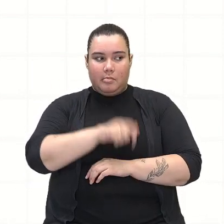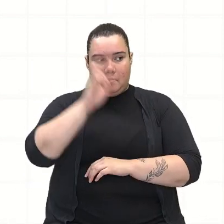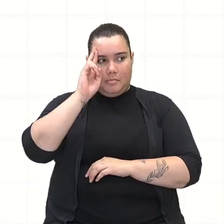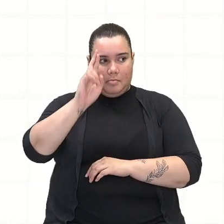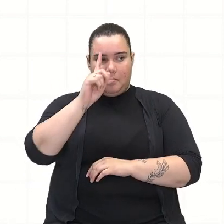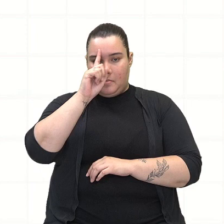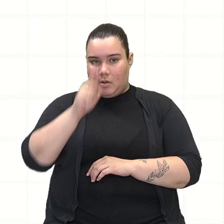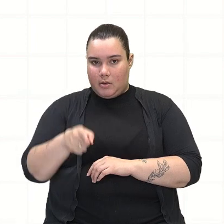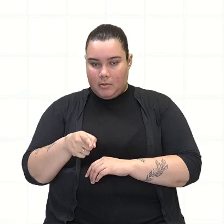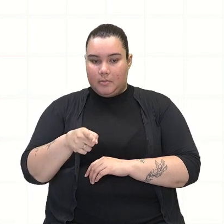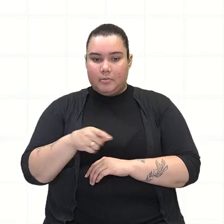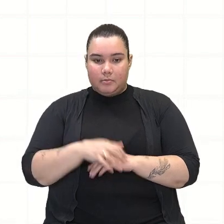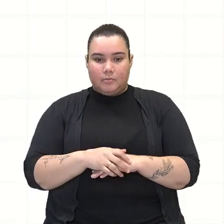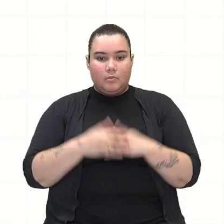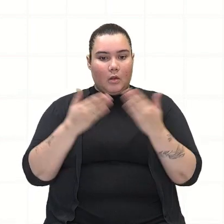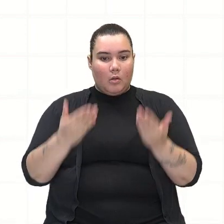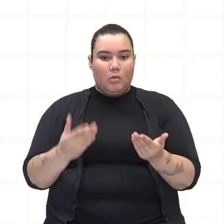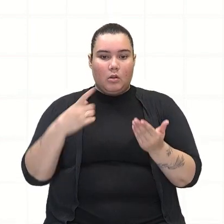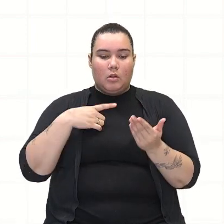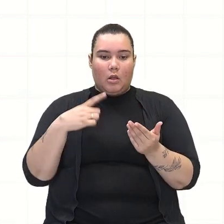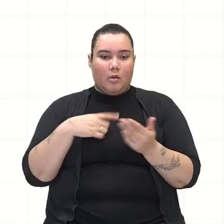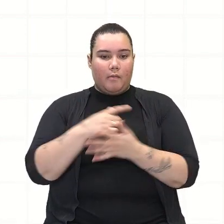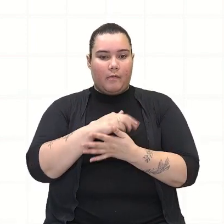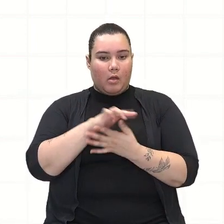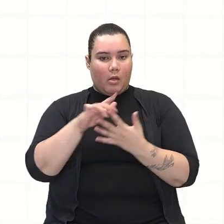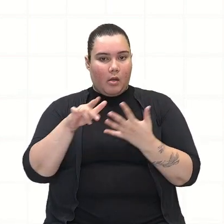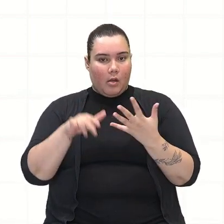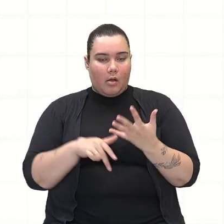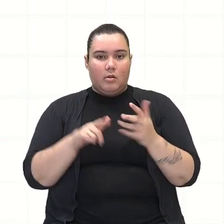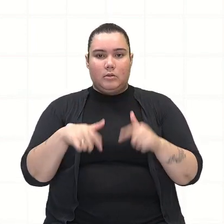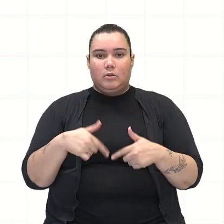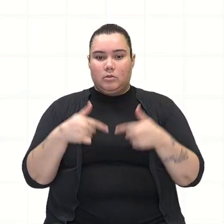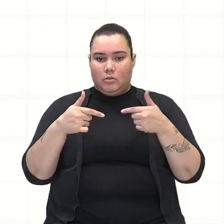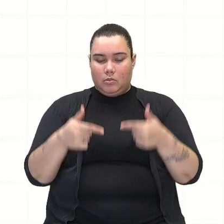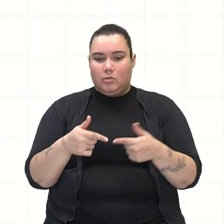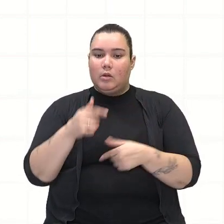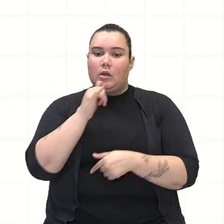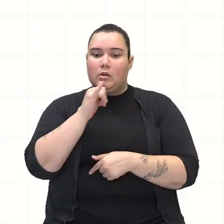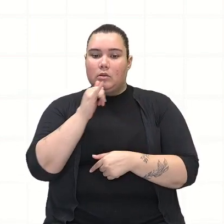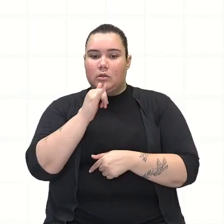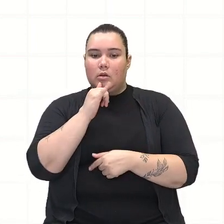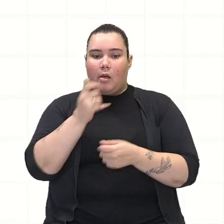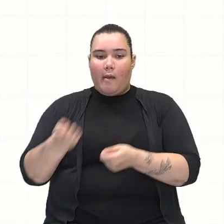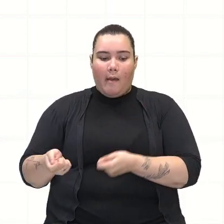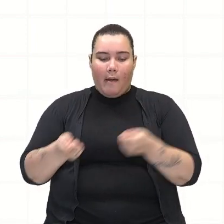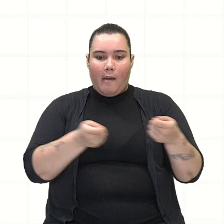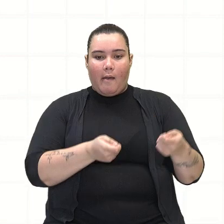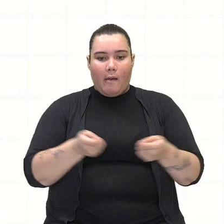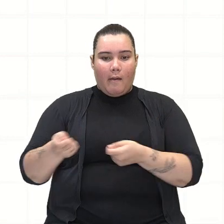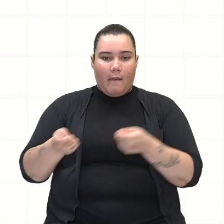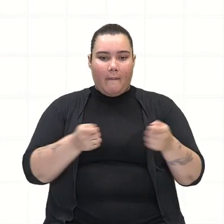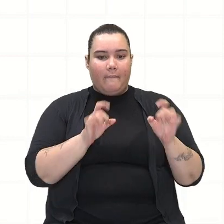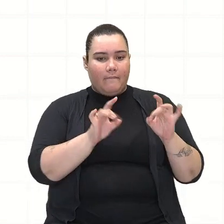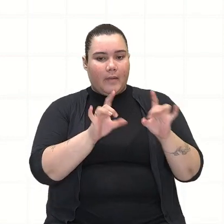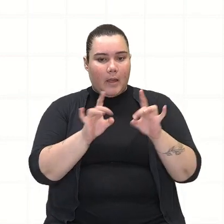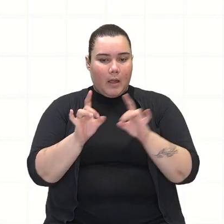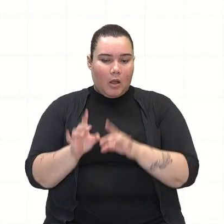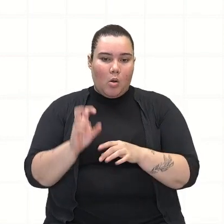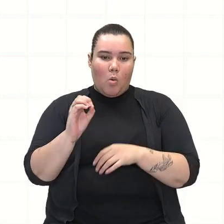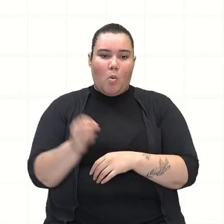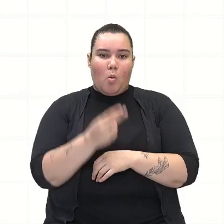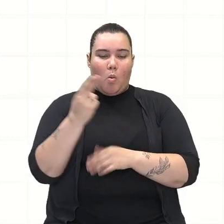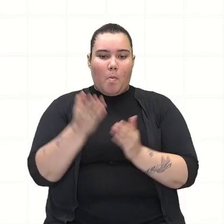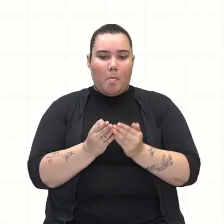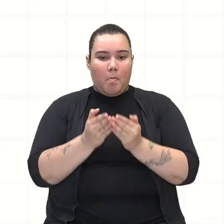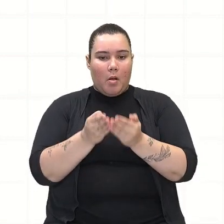seu proprietário. Então, eles realizavam diversas tarefas, como carregamento, venda de produtos ou transporte de